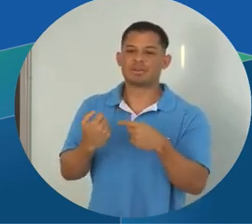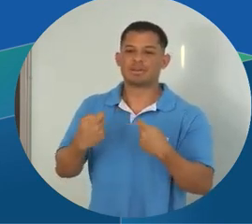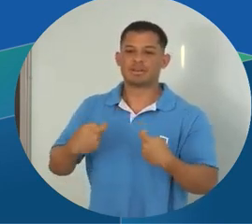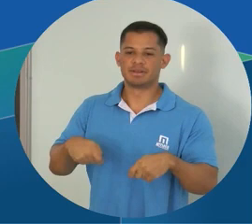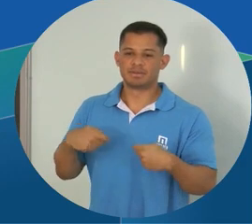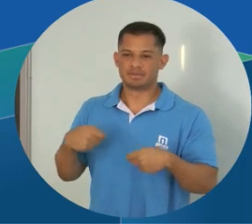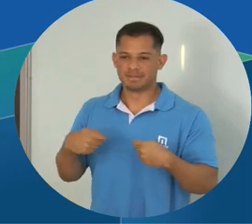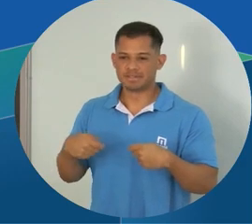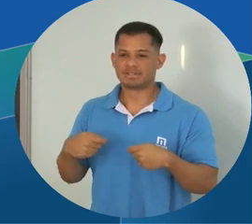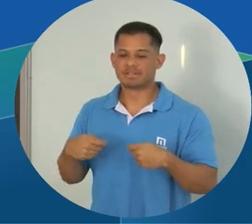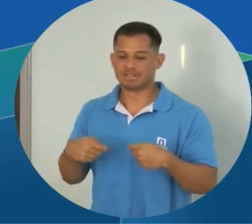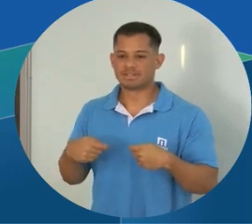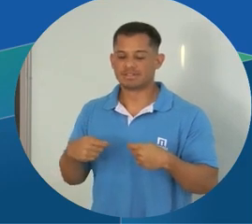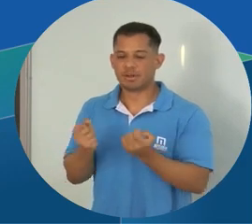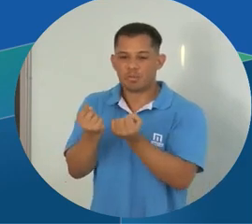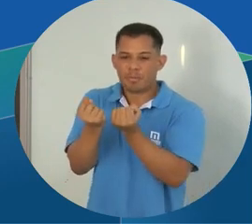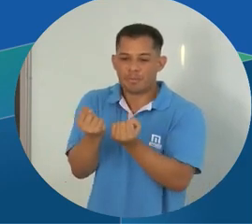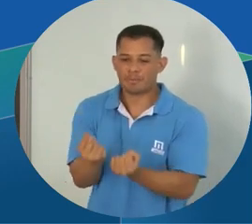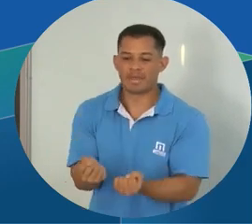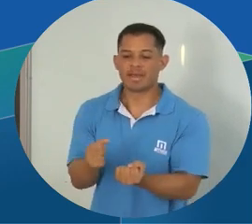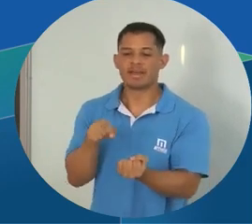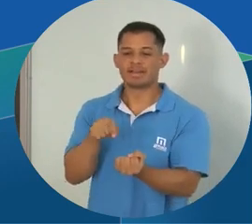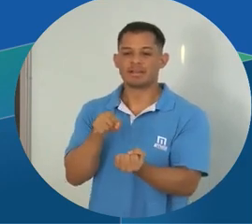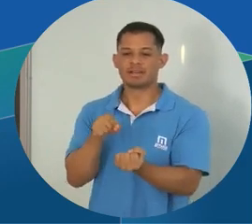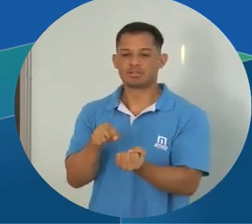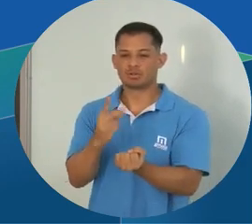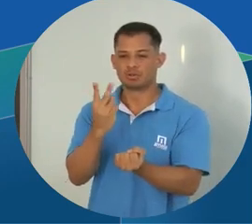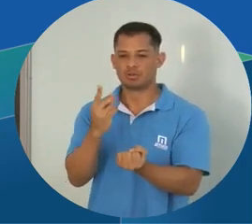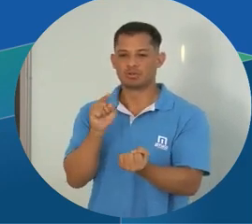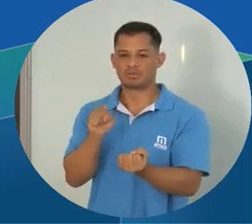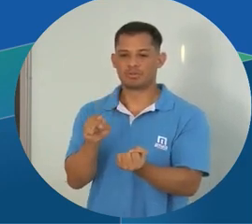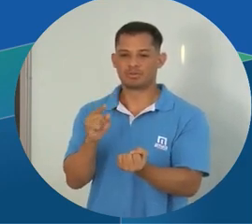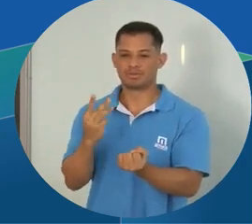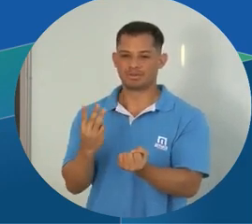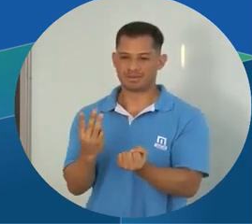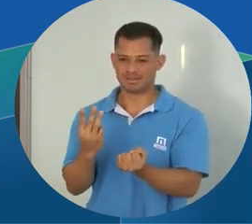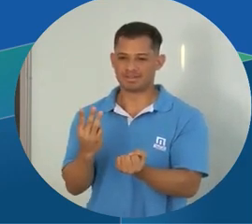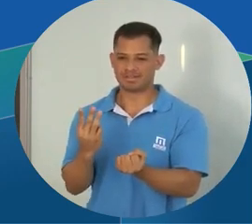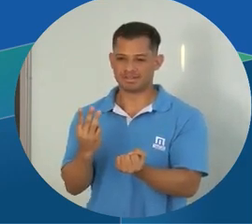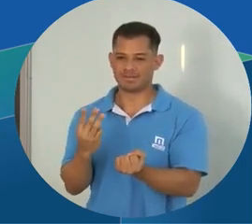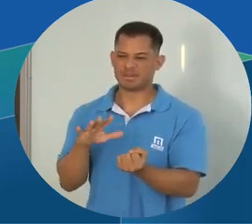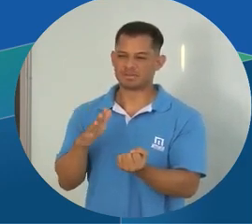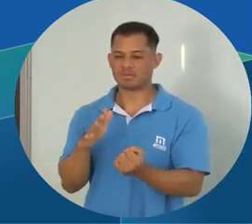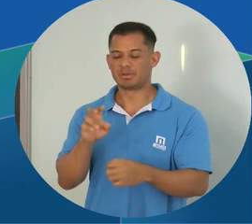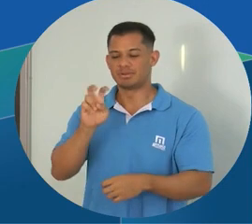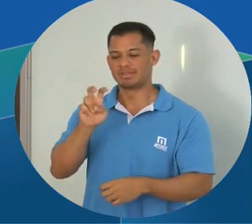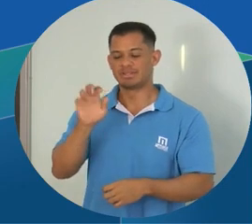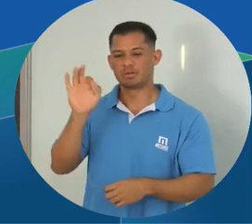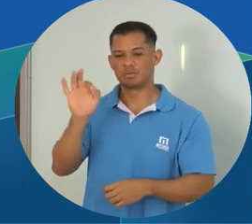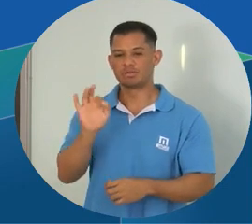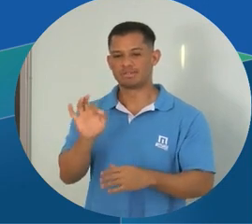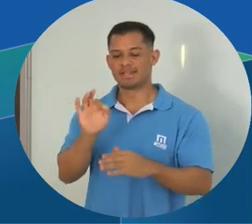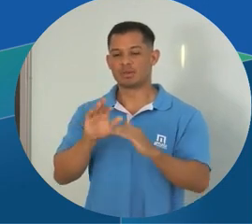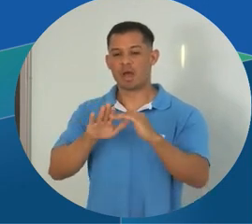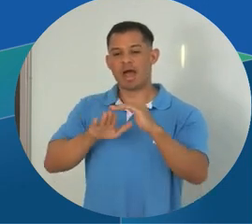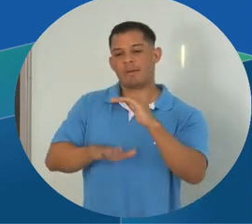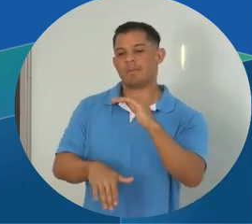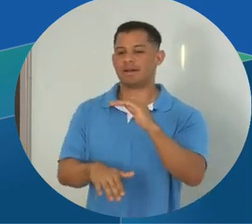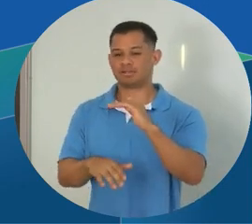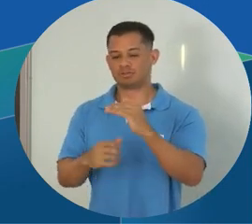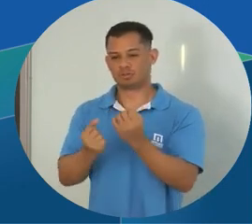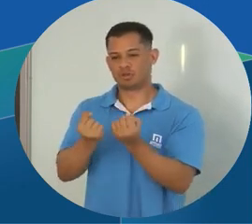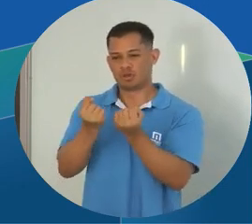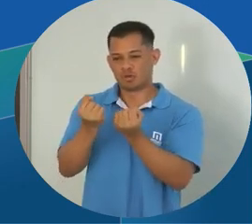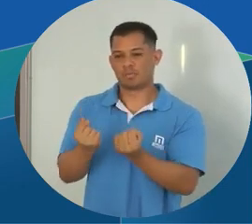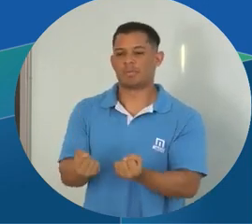considerado com um peso específico de 2,3, então em torno de 5% abaixo do peso